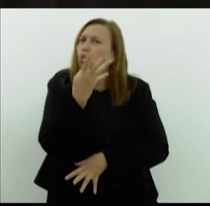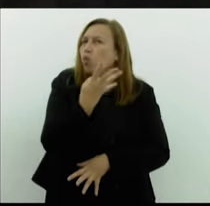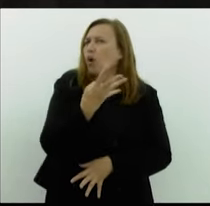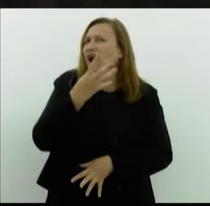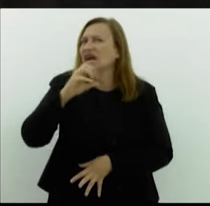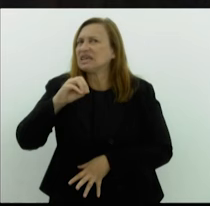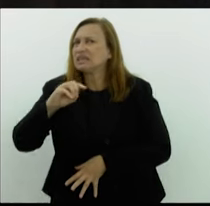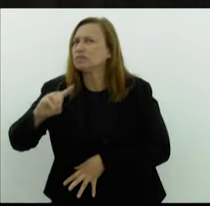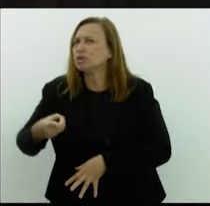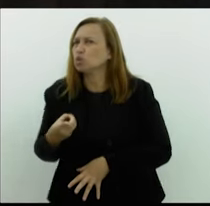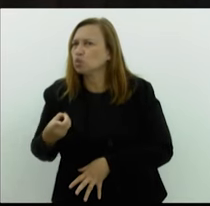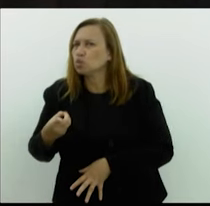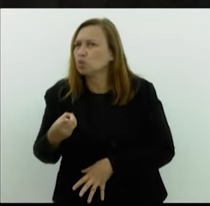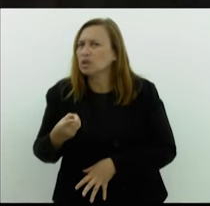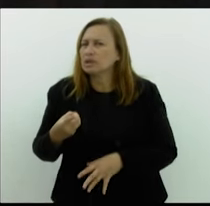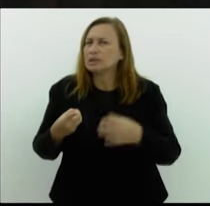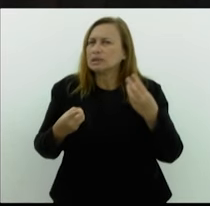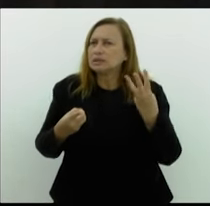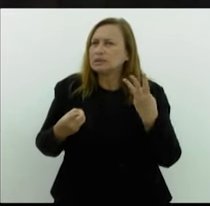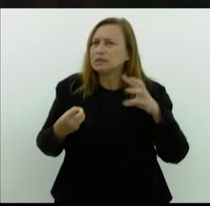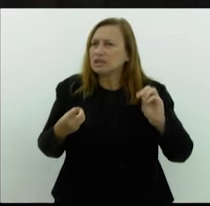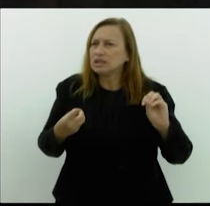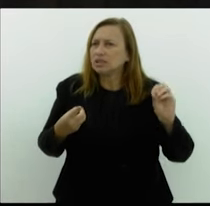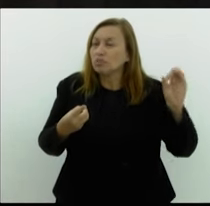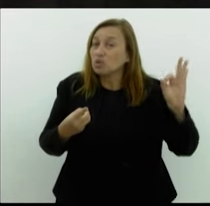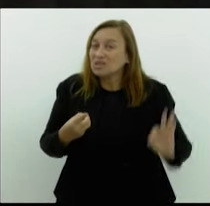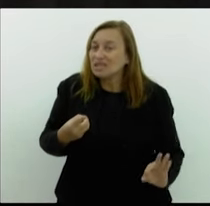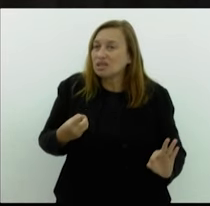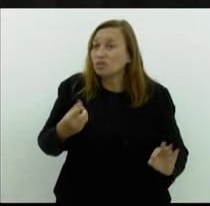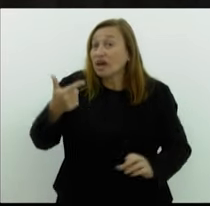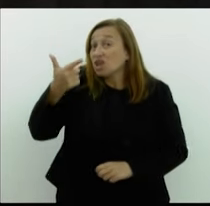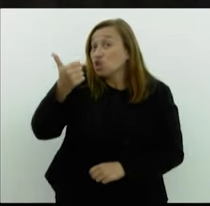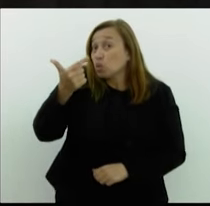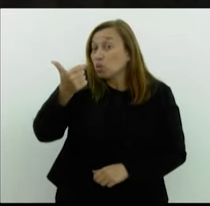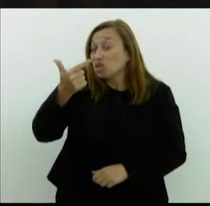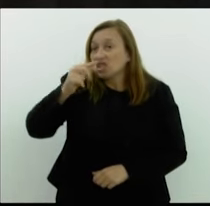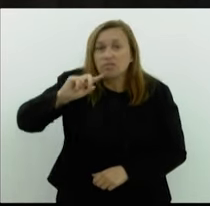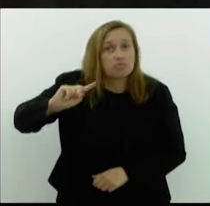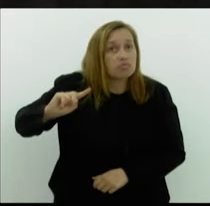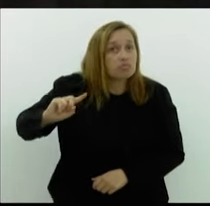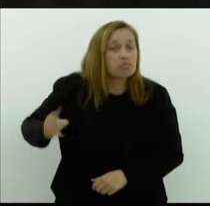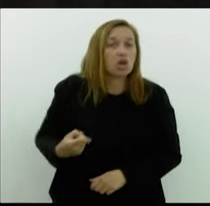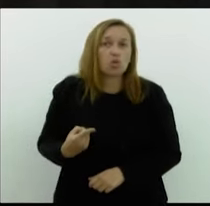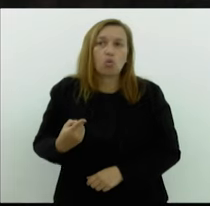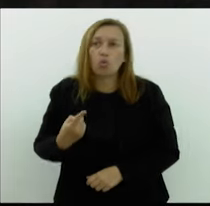mil, 30% é 12 mil. É um número